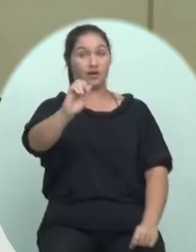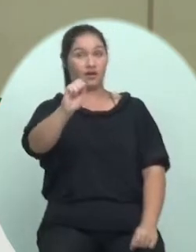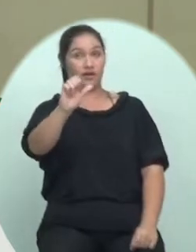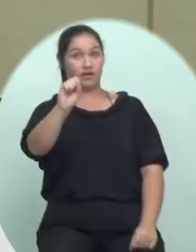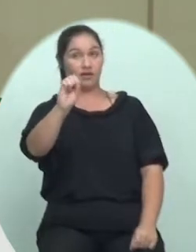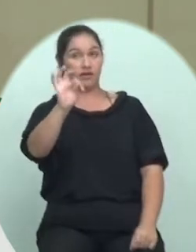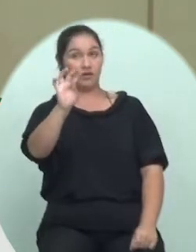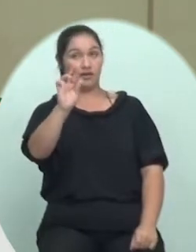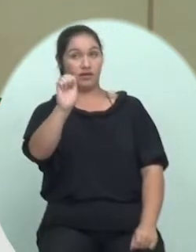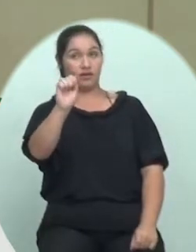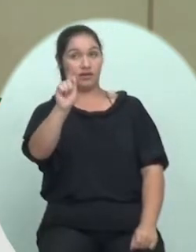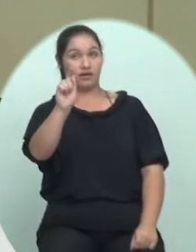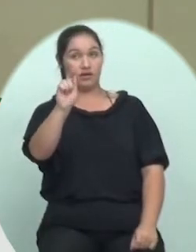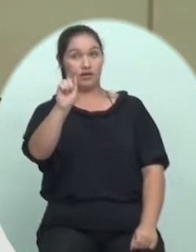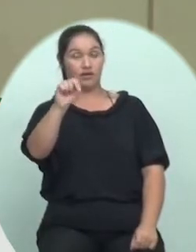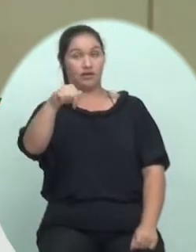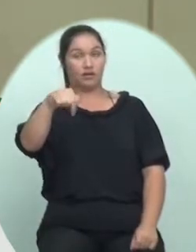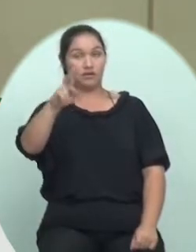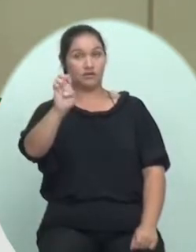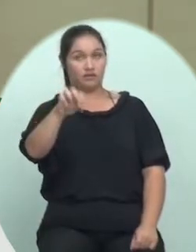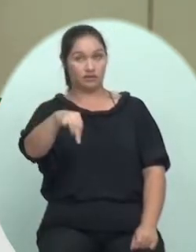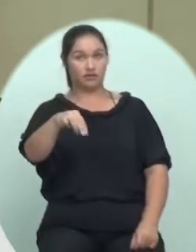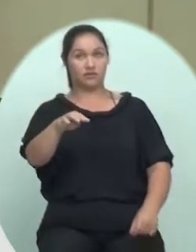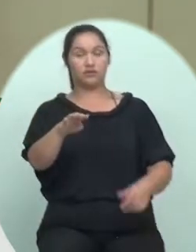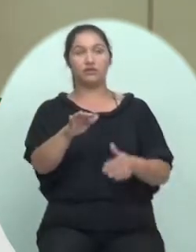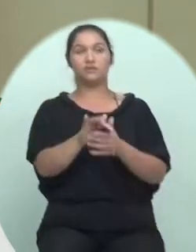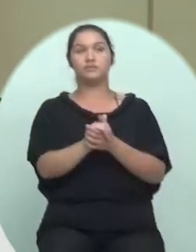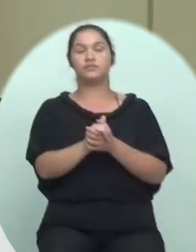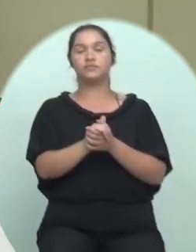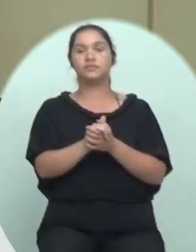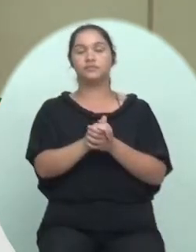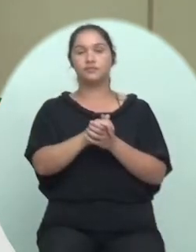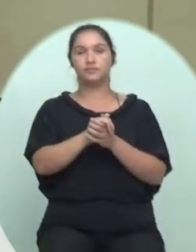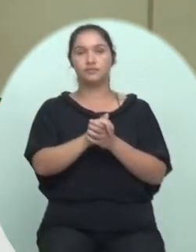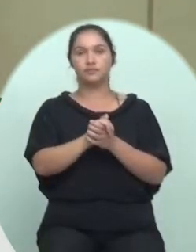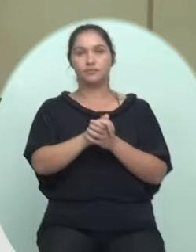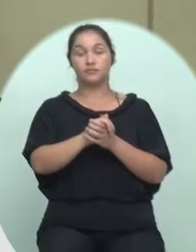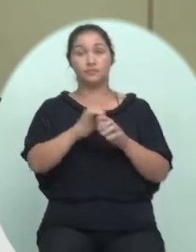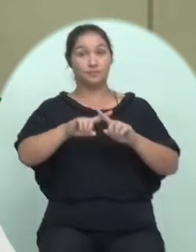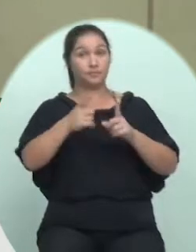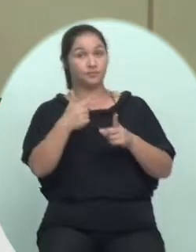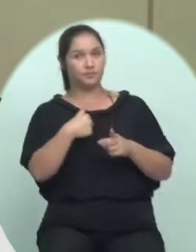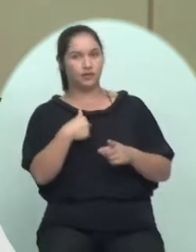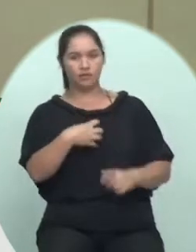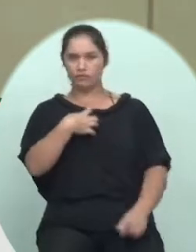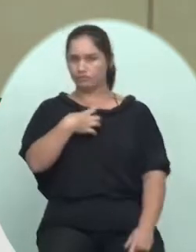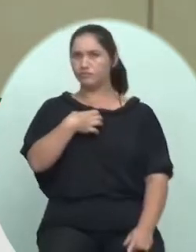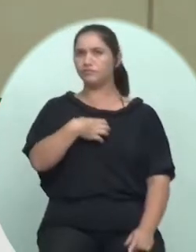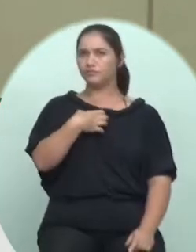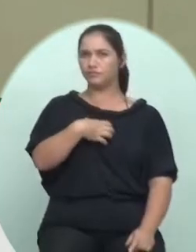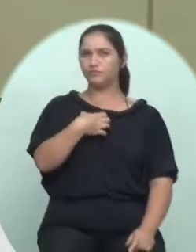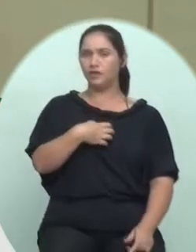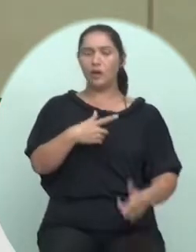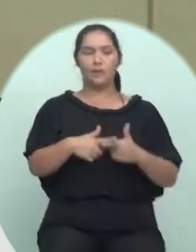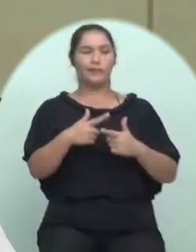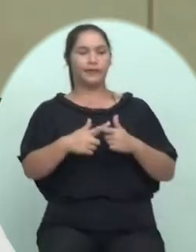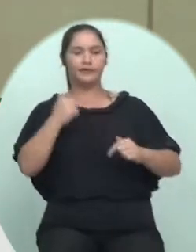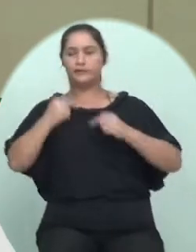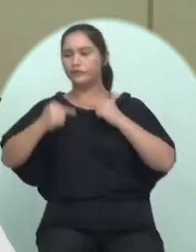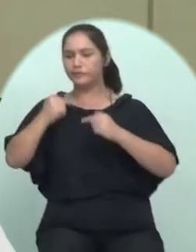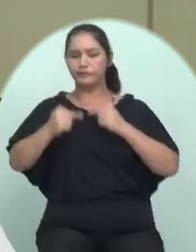coisas eu fico até, de certa maneira, indignado, senhor presidente, porque é muita conversa e poucas